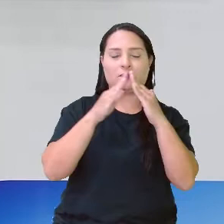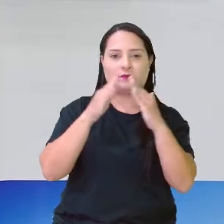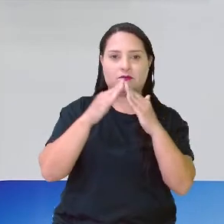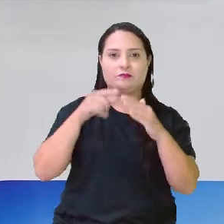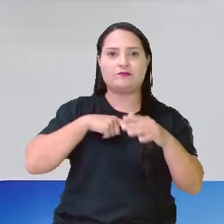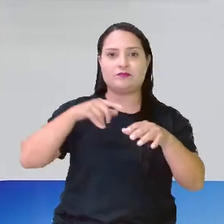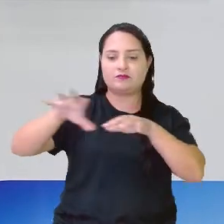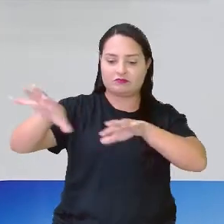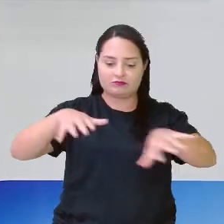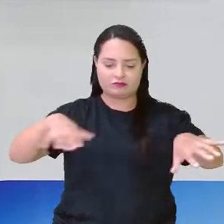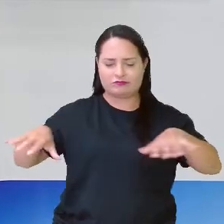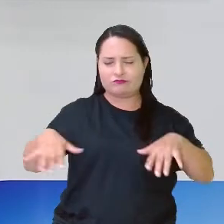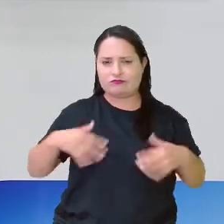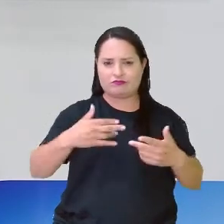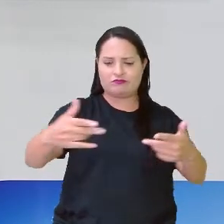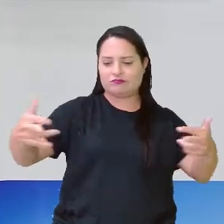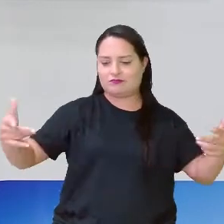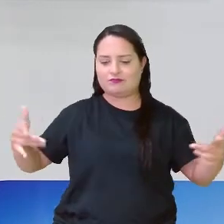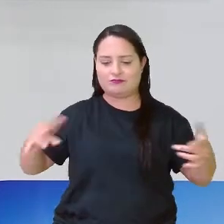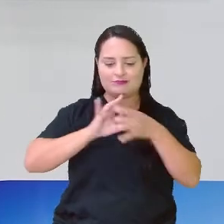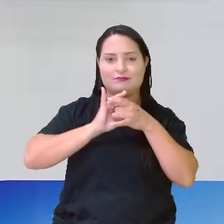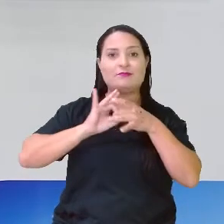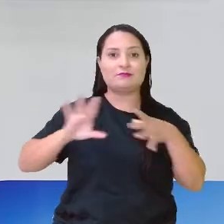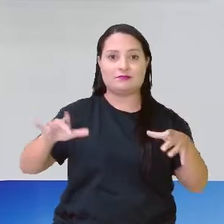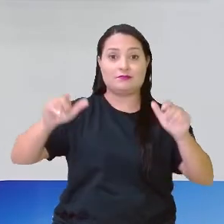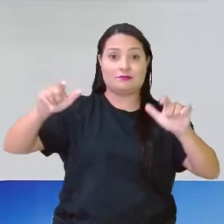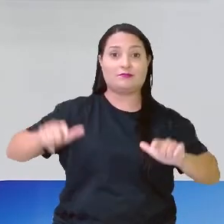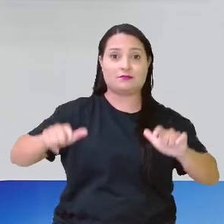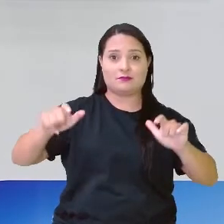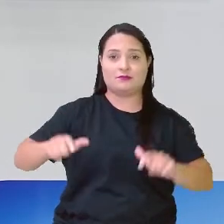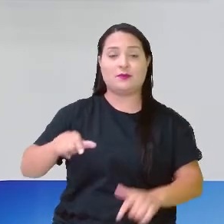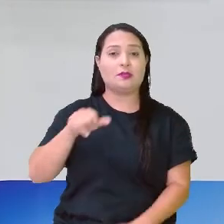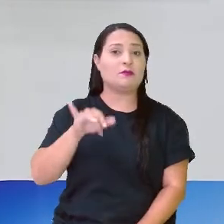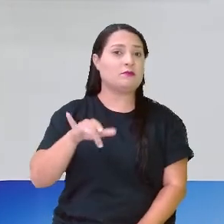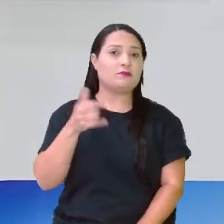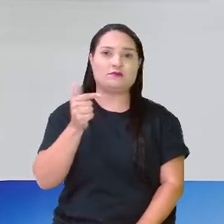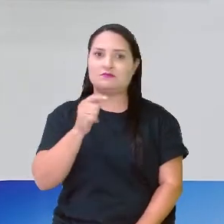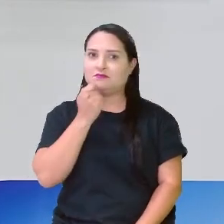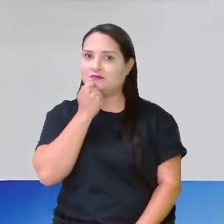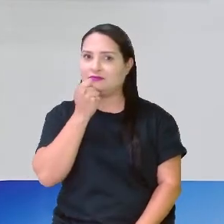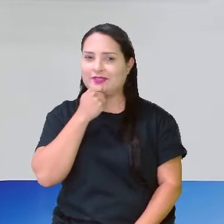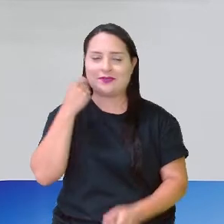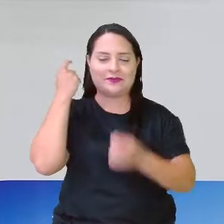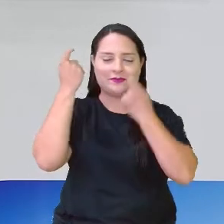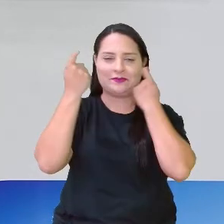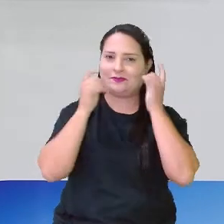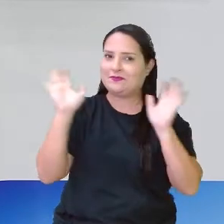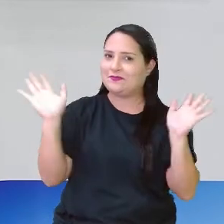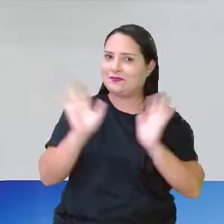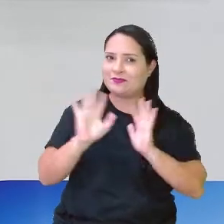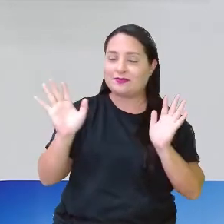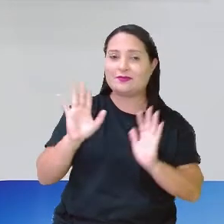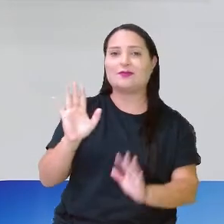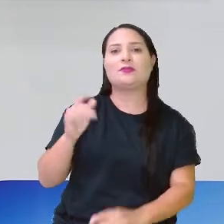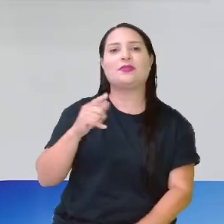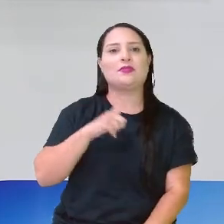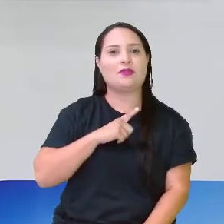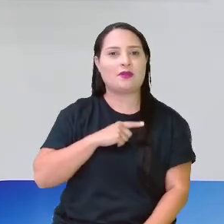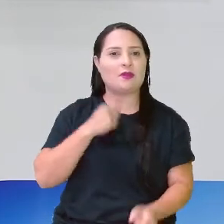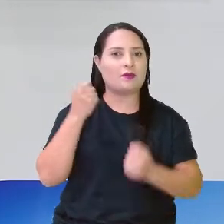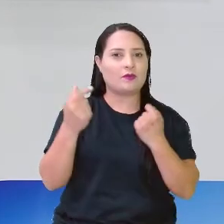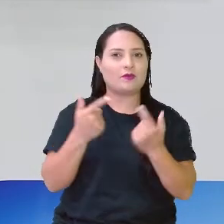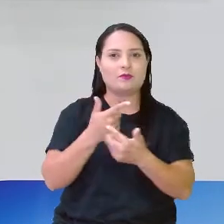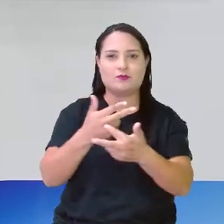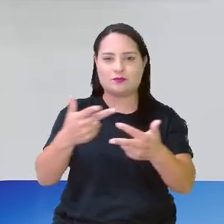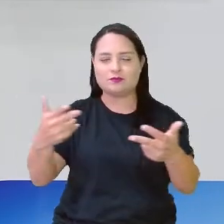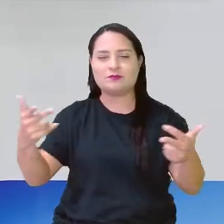vai afastando tudo, já vai liberando aí o espaço. E se não tiver também, não se preocupa, né? Hoje eu tenho algumas atividades